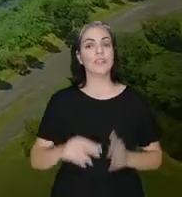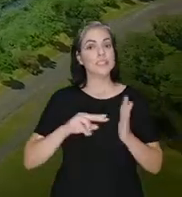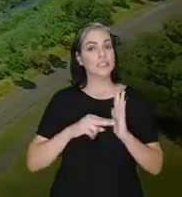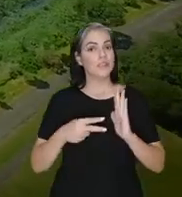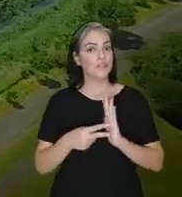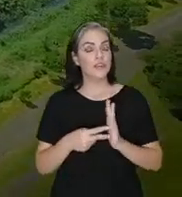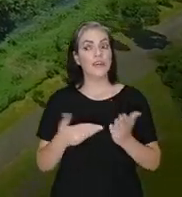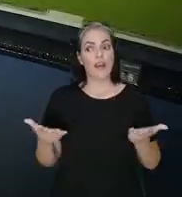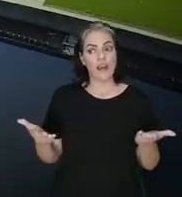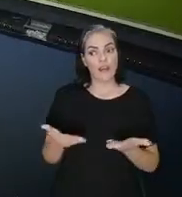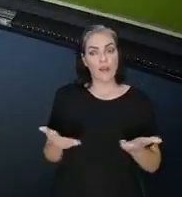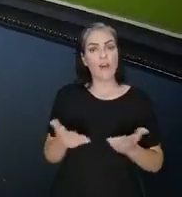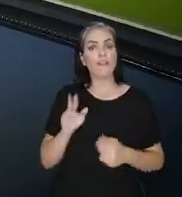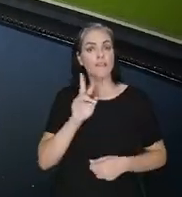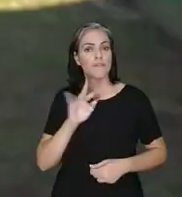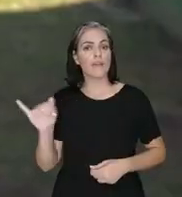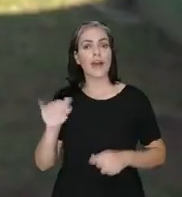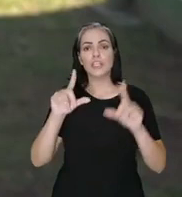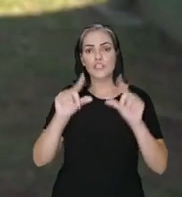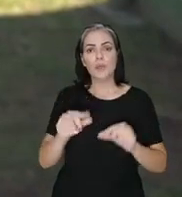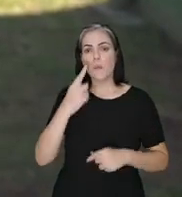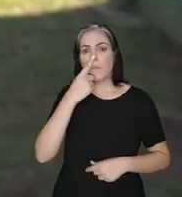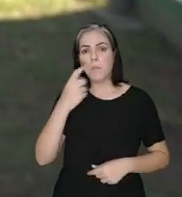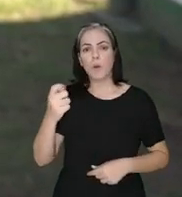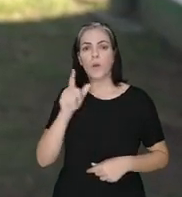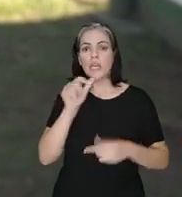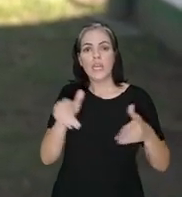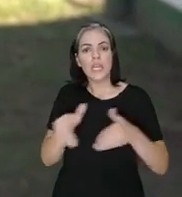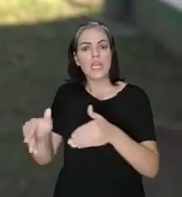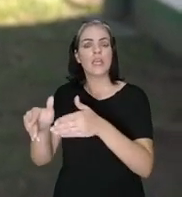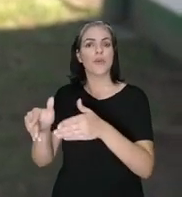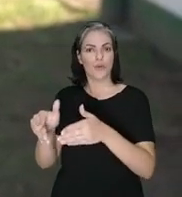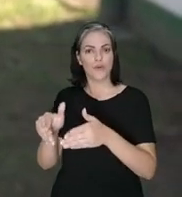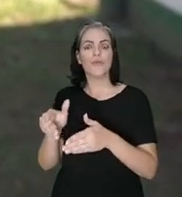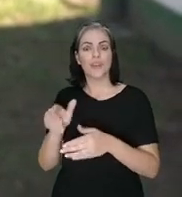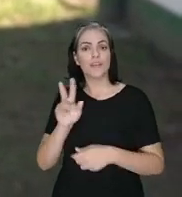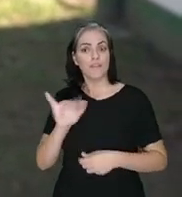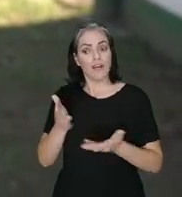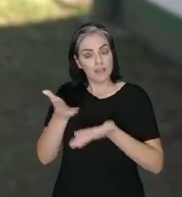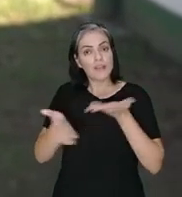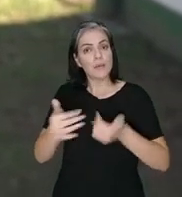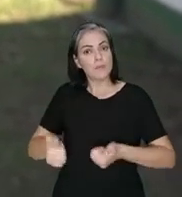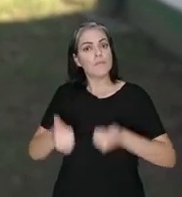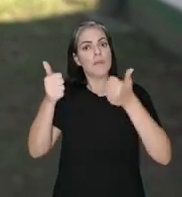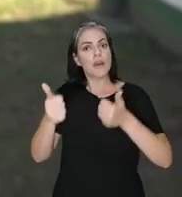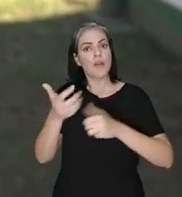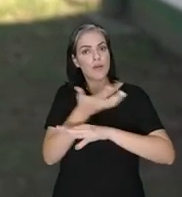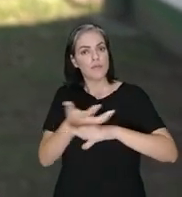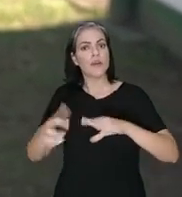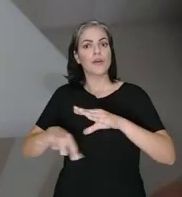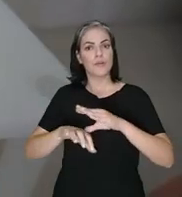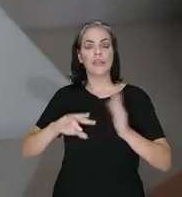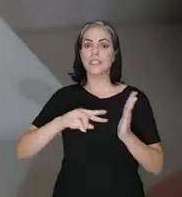O que quer dizer isso? Menos esgoto para o rio, mas tratamento, né, para o benefício do meio ambiente.